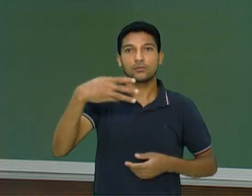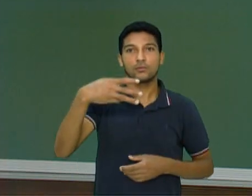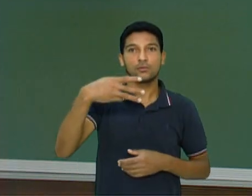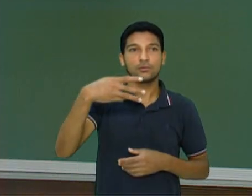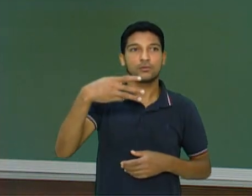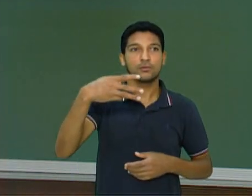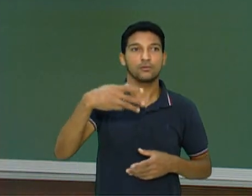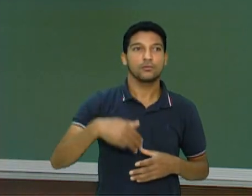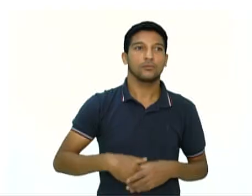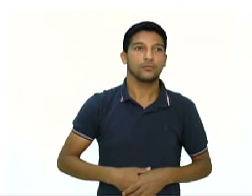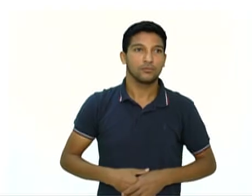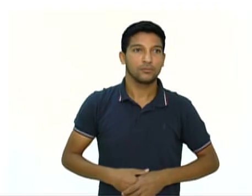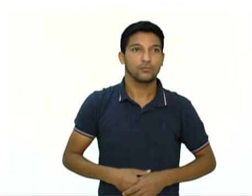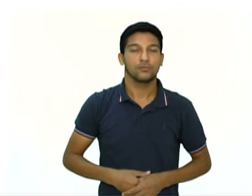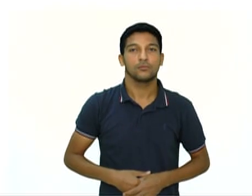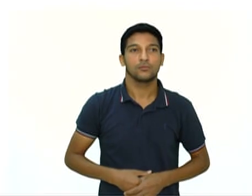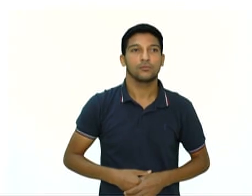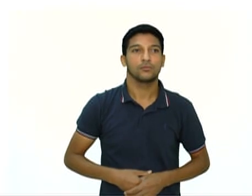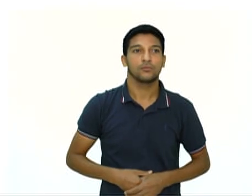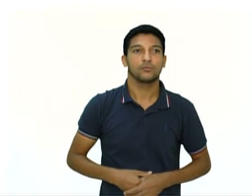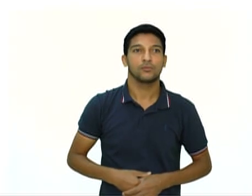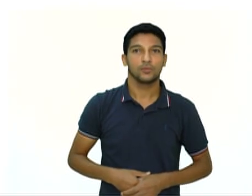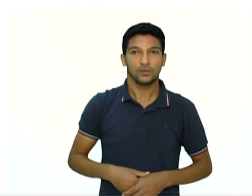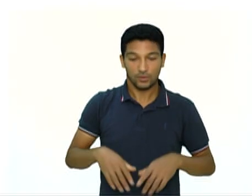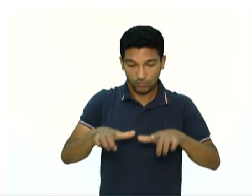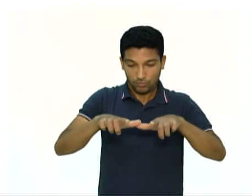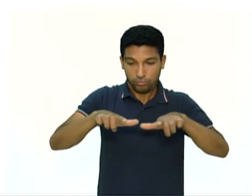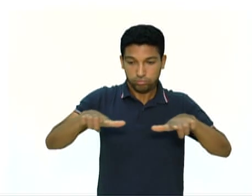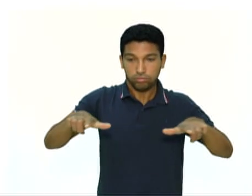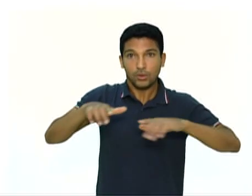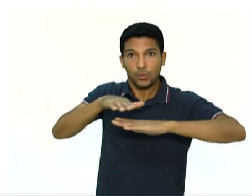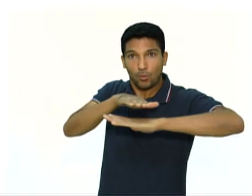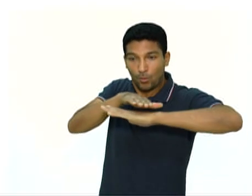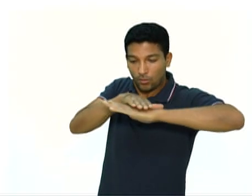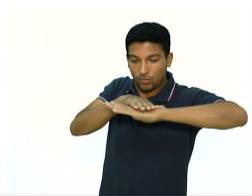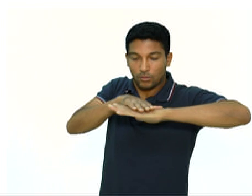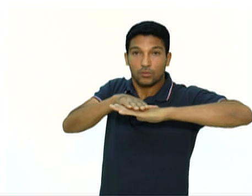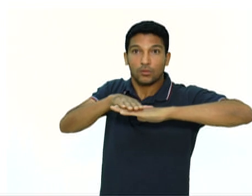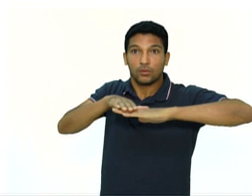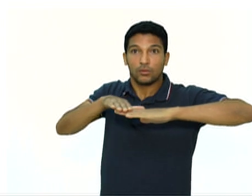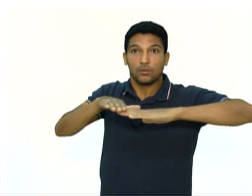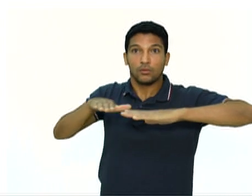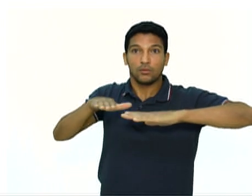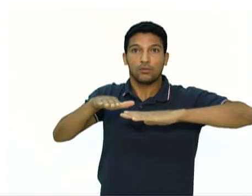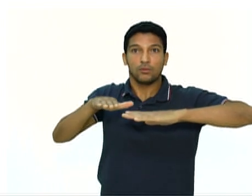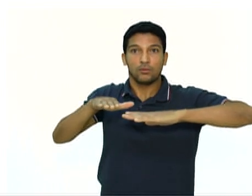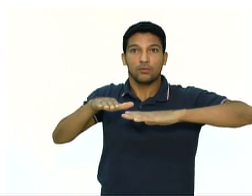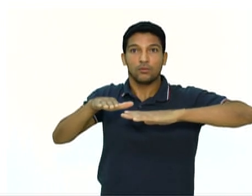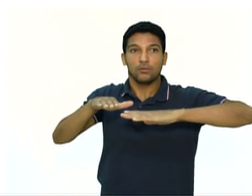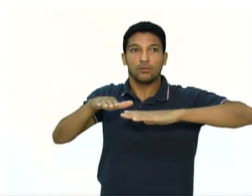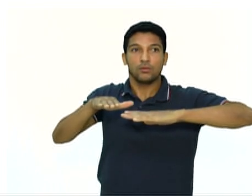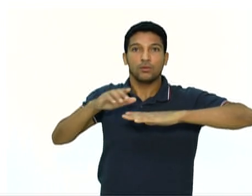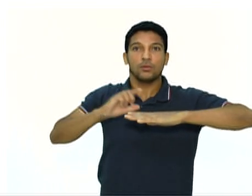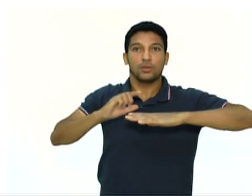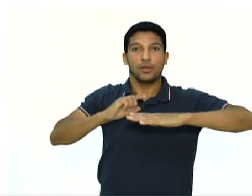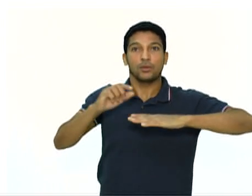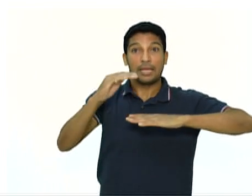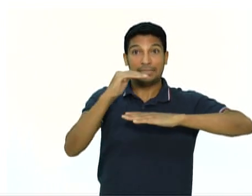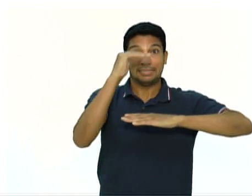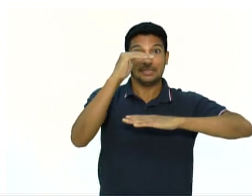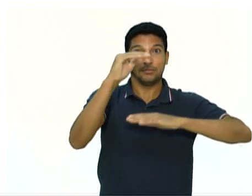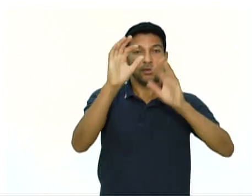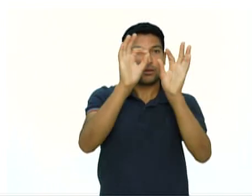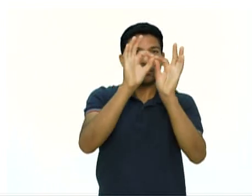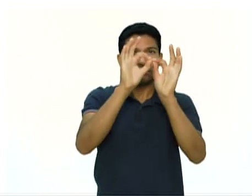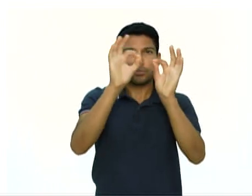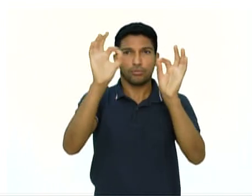Acompanhe comigo na leitura. Projetando sobre um plano um segmento de reta, obtemos um segmento